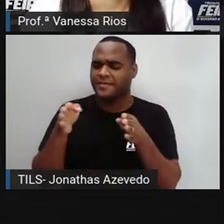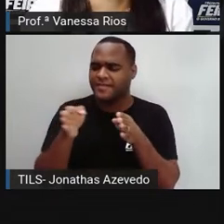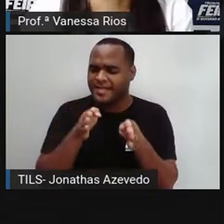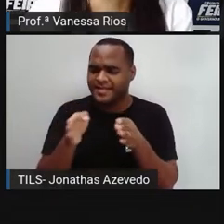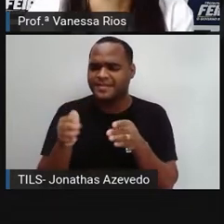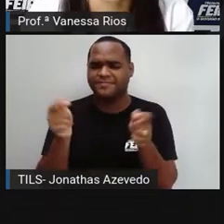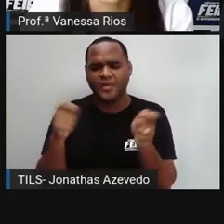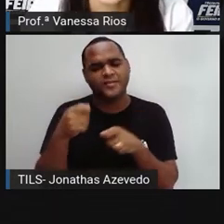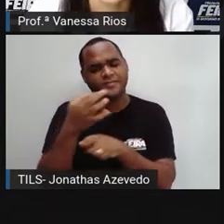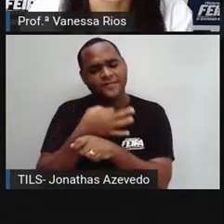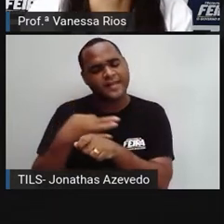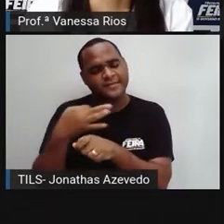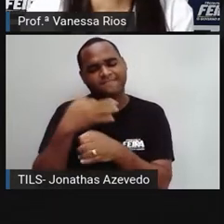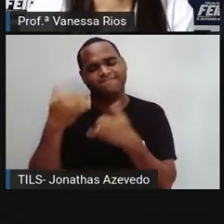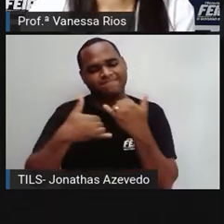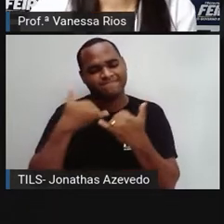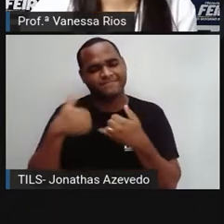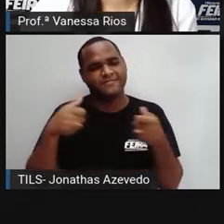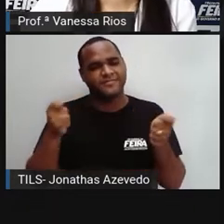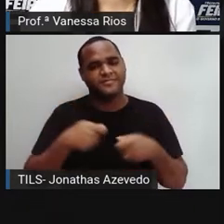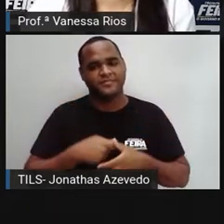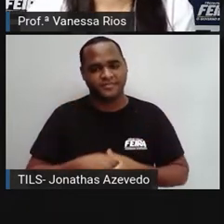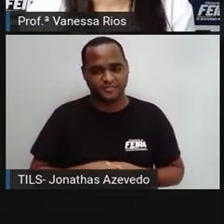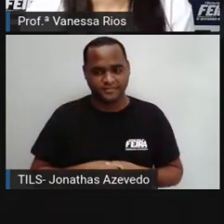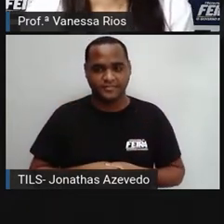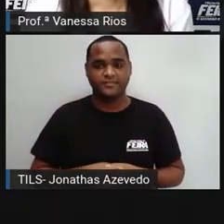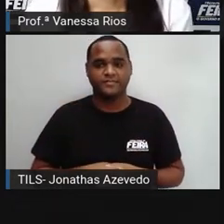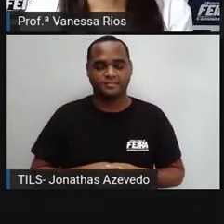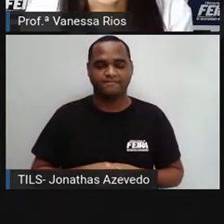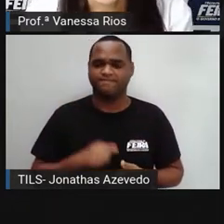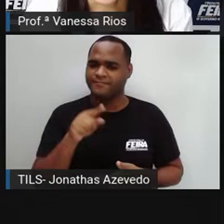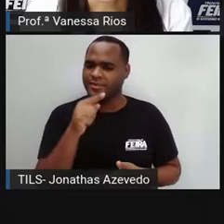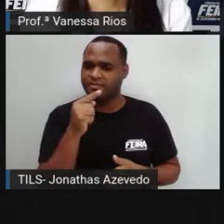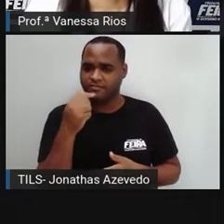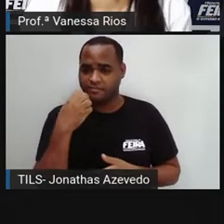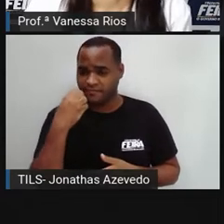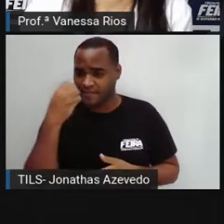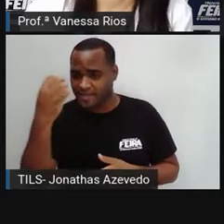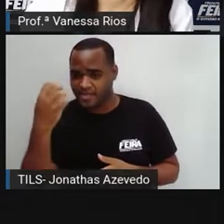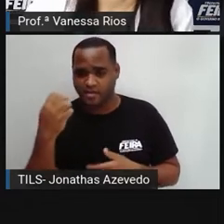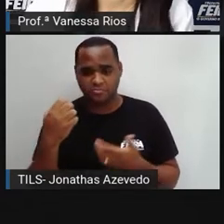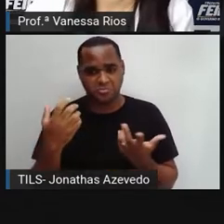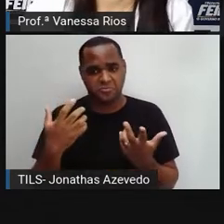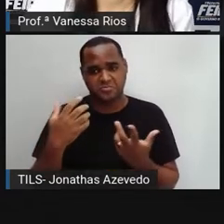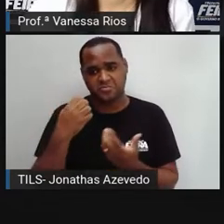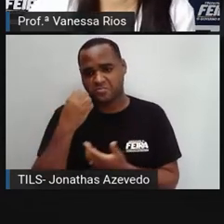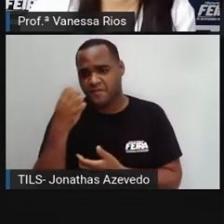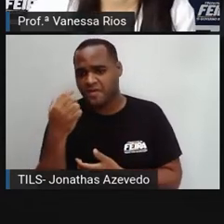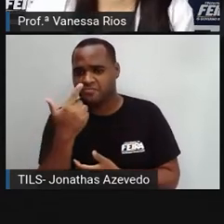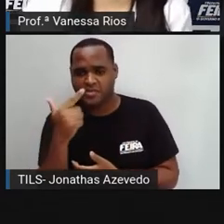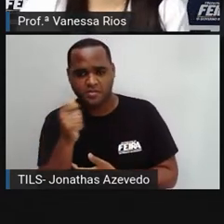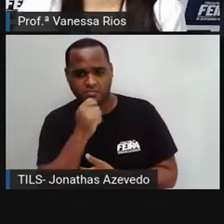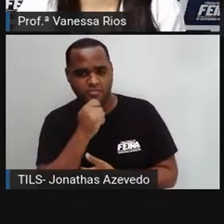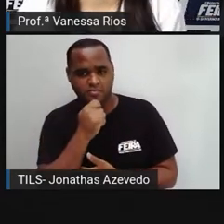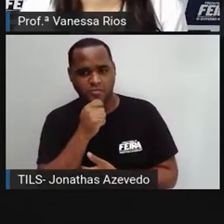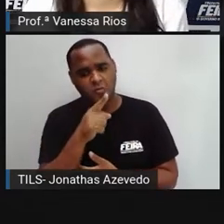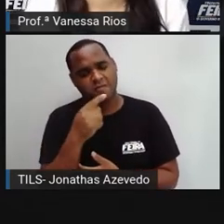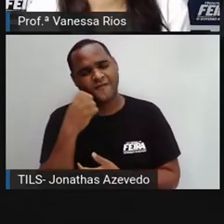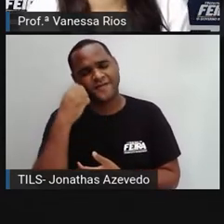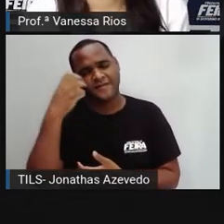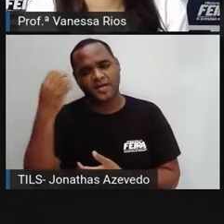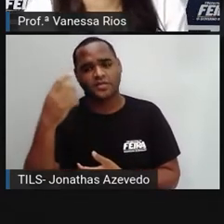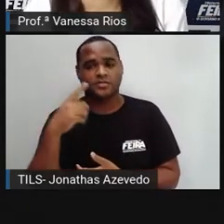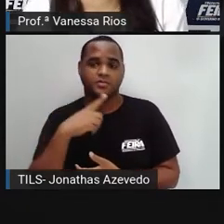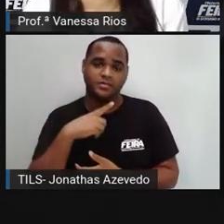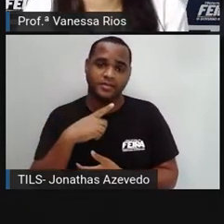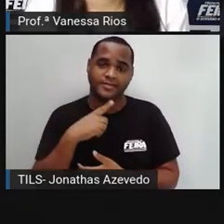aí bem divertido. Então, mesmo que você não viaje, Ou mesmo que você viaje, mas aí, né,